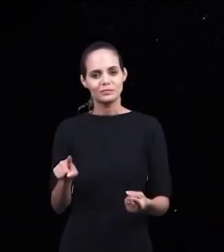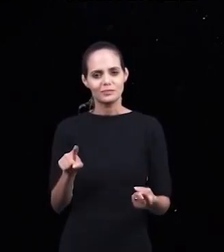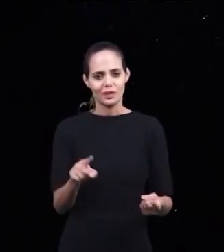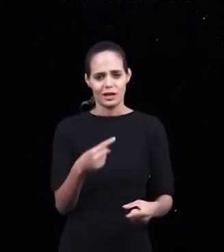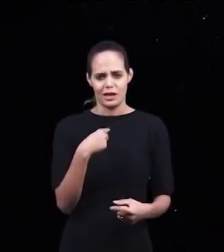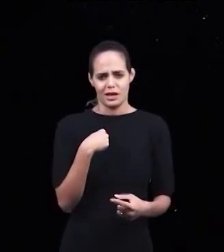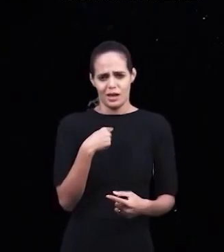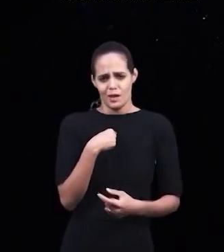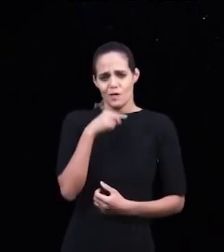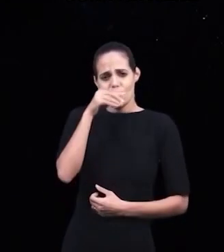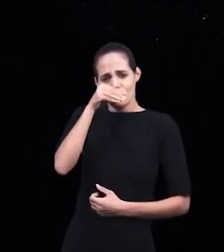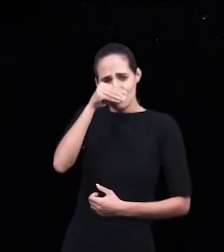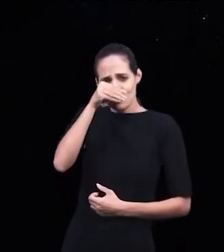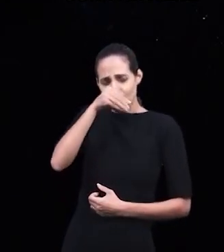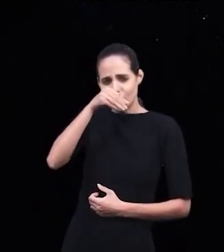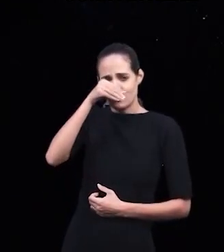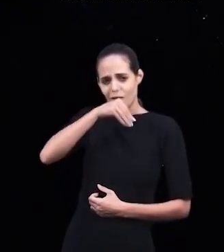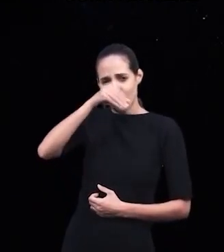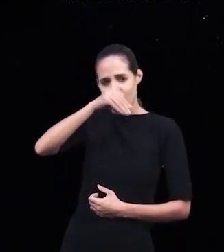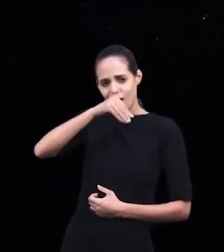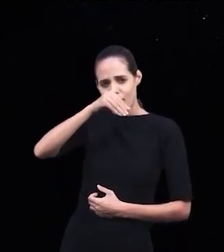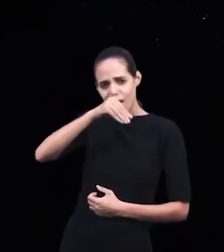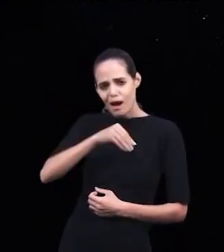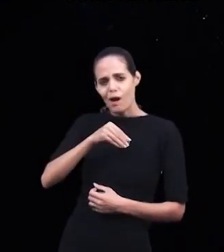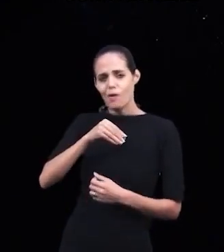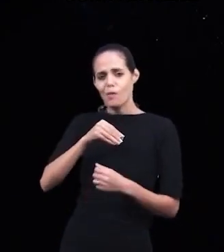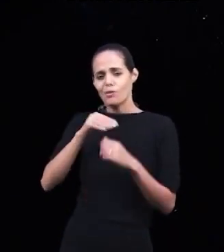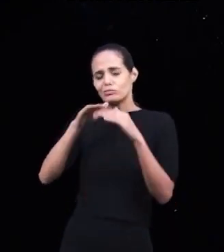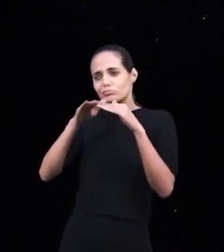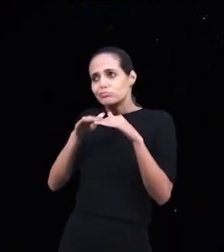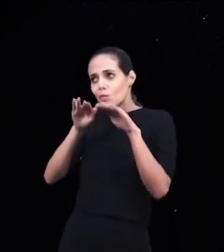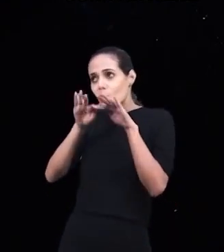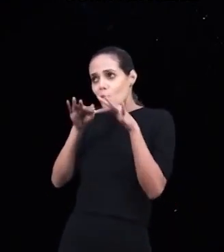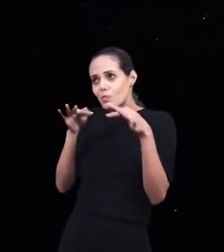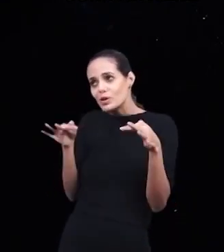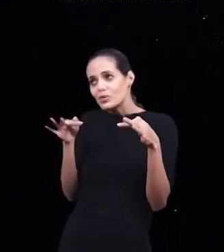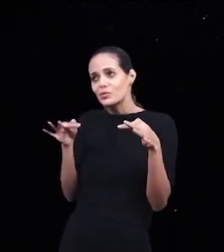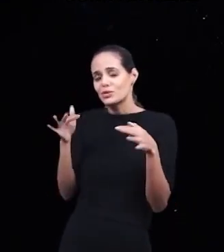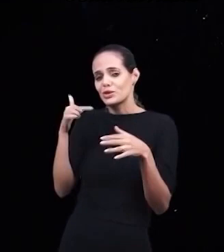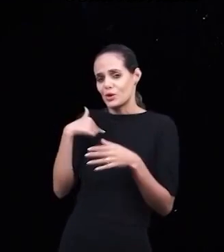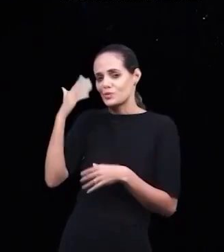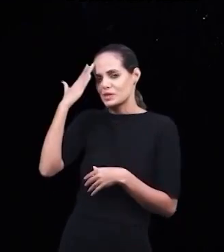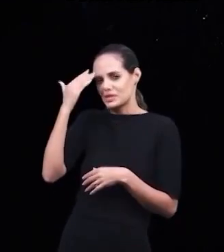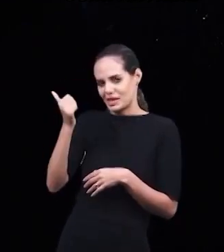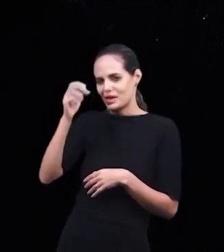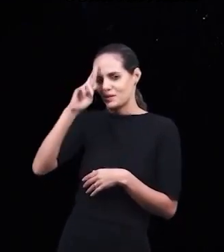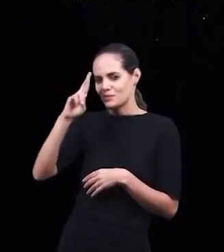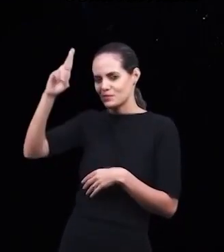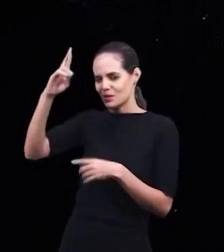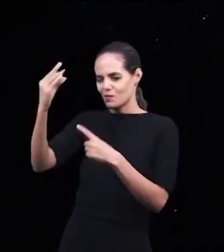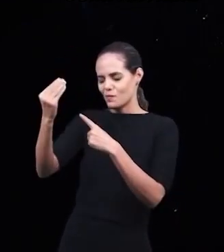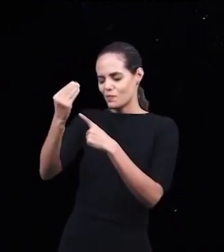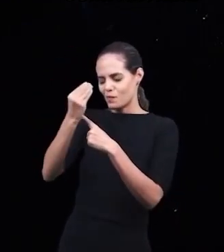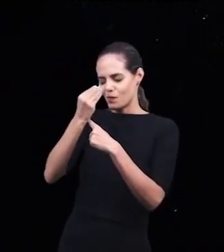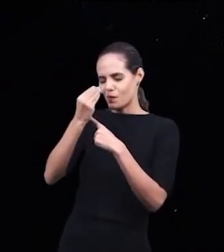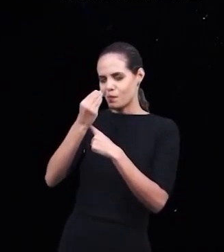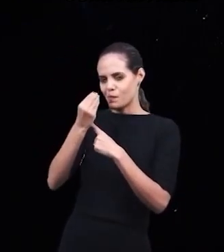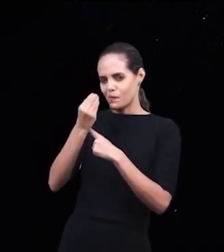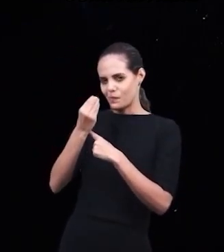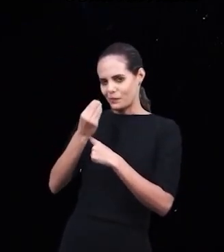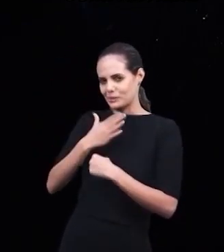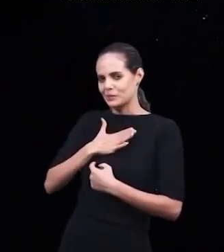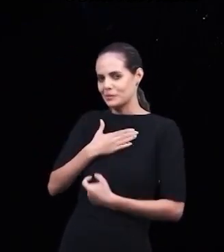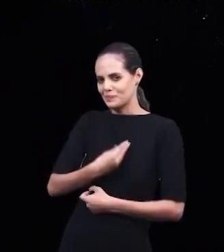Tão frágil, tão pequeno sou, cuida de mim